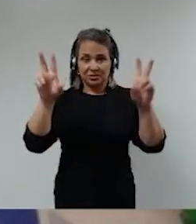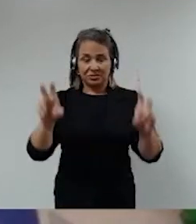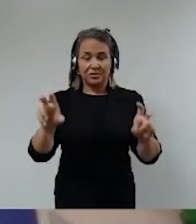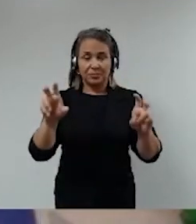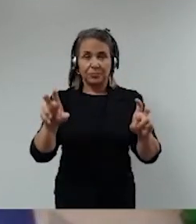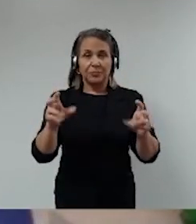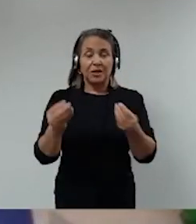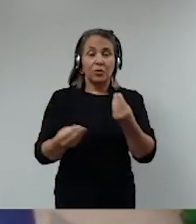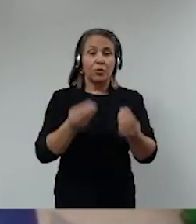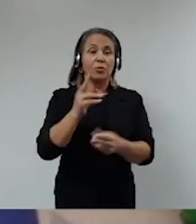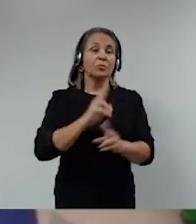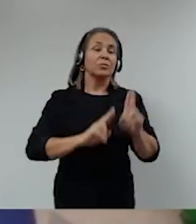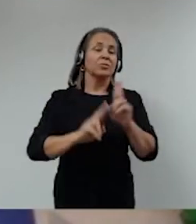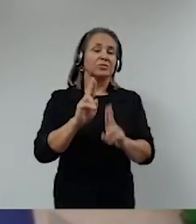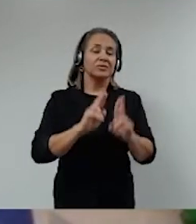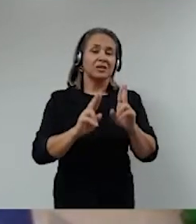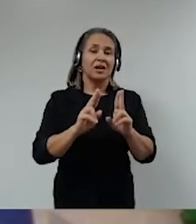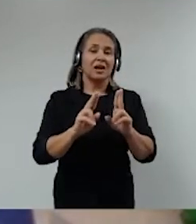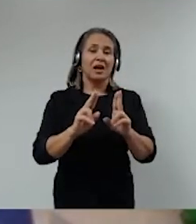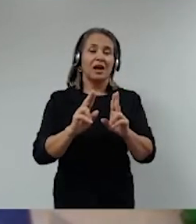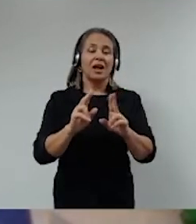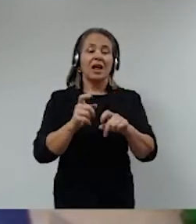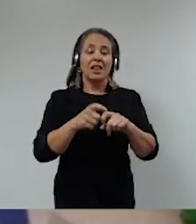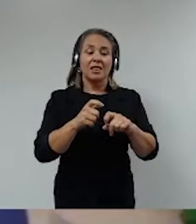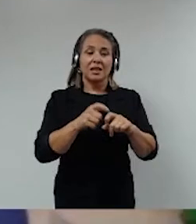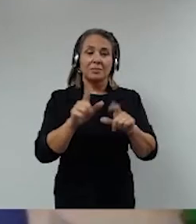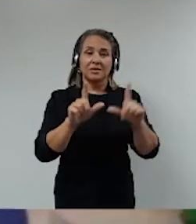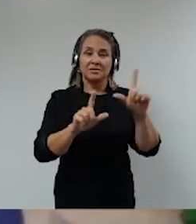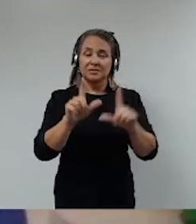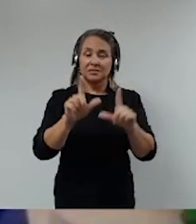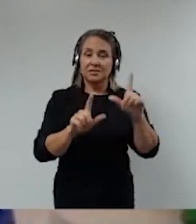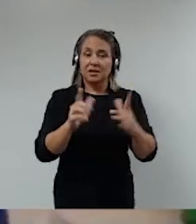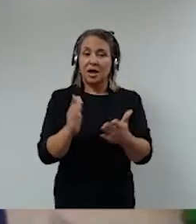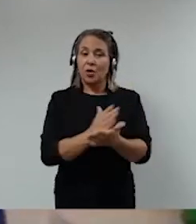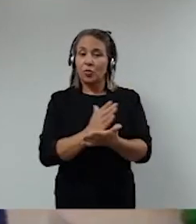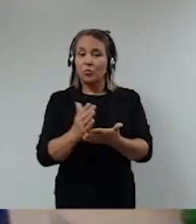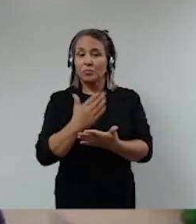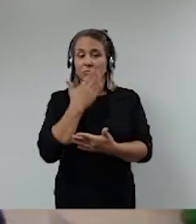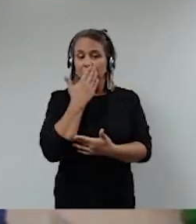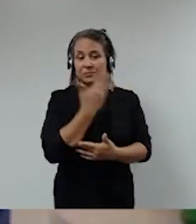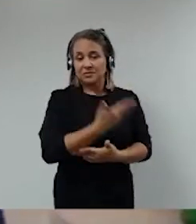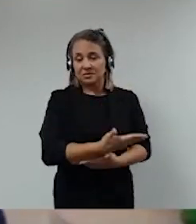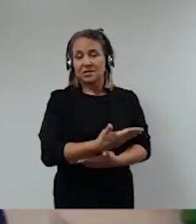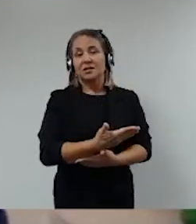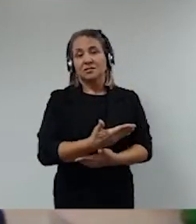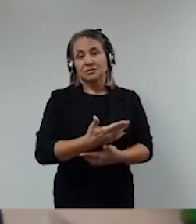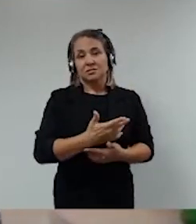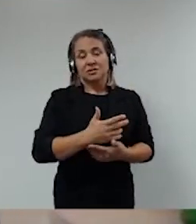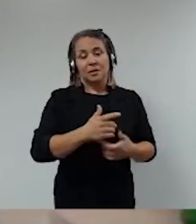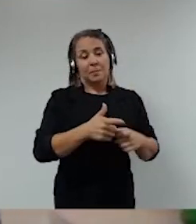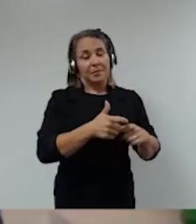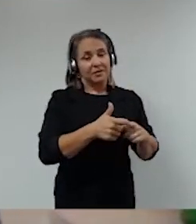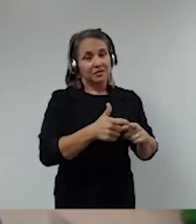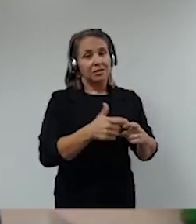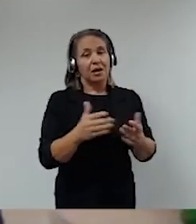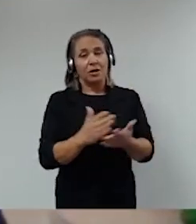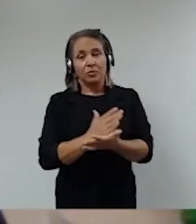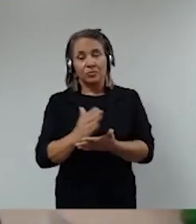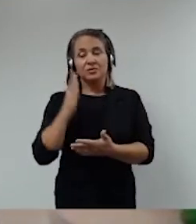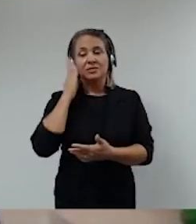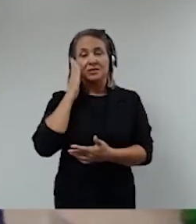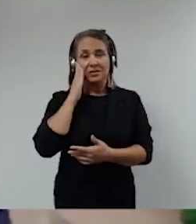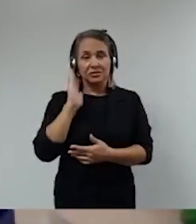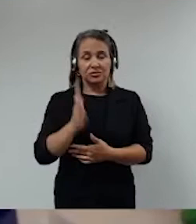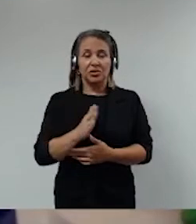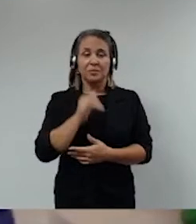da telemedicina em algumas especialidades médicas. Não é? As entidades, algumas entidades já entendem, o Conselho Federal